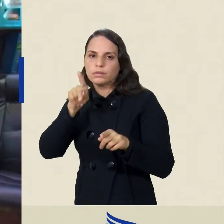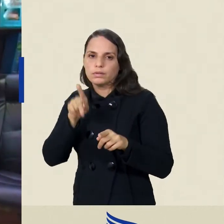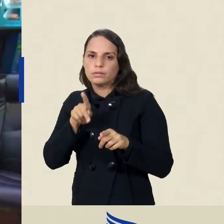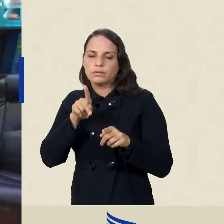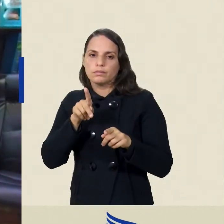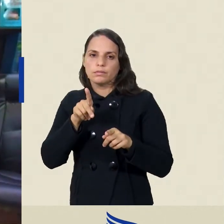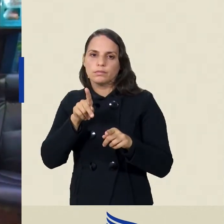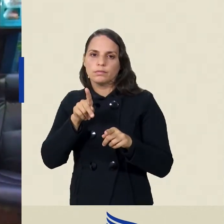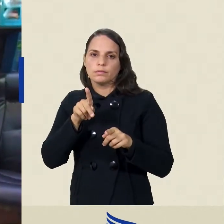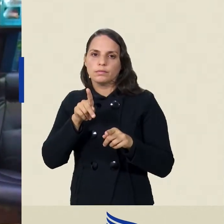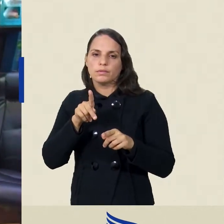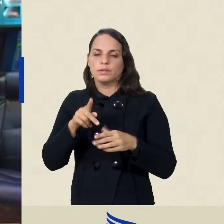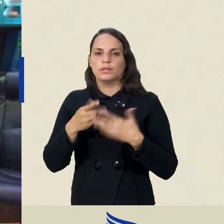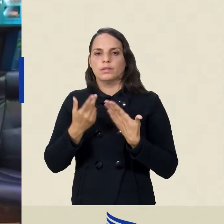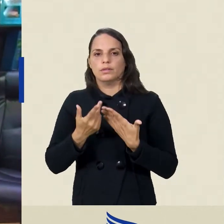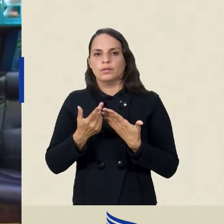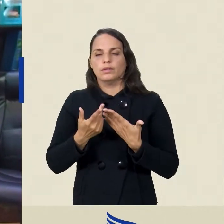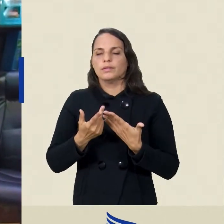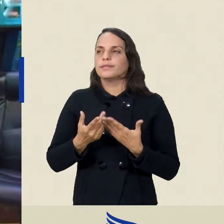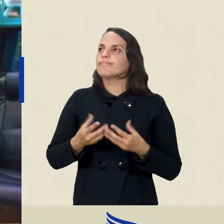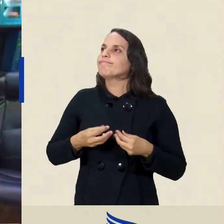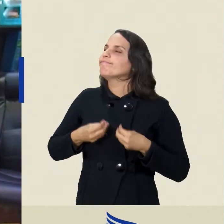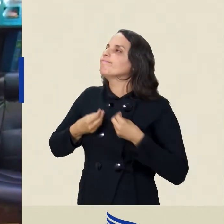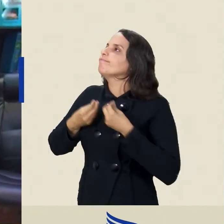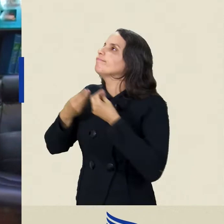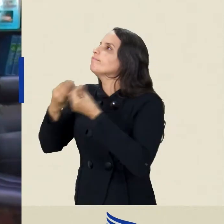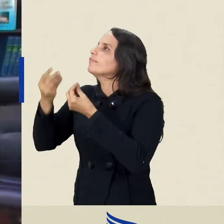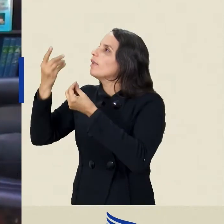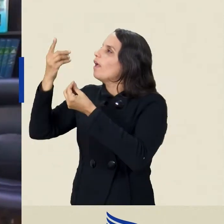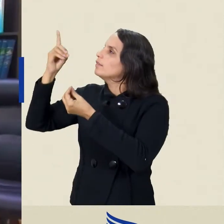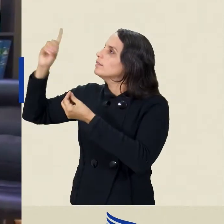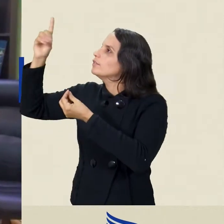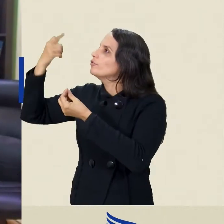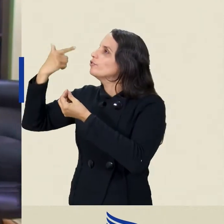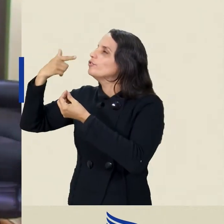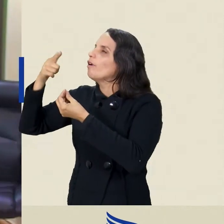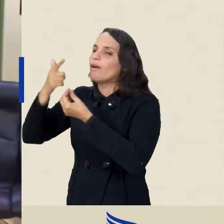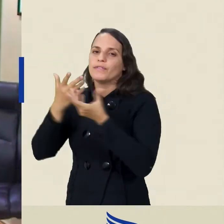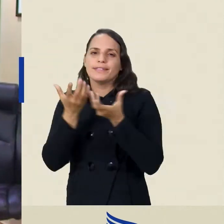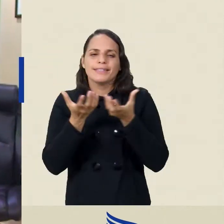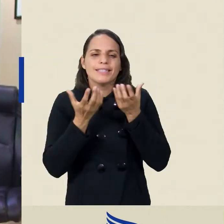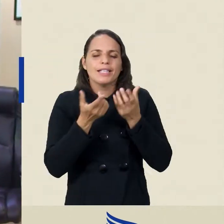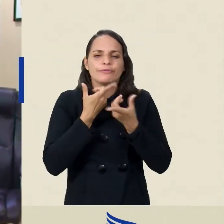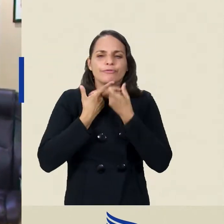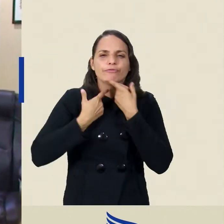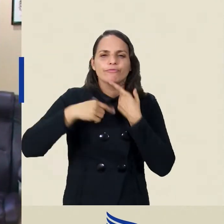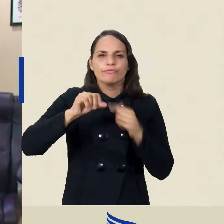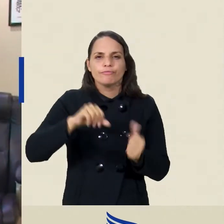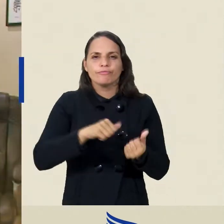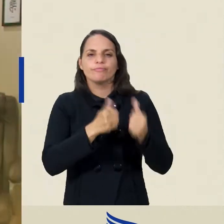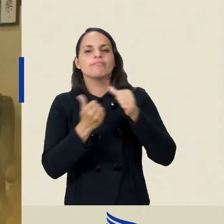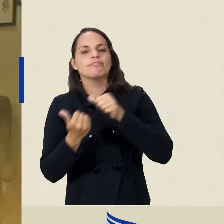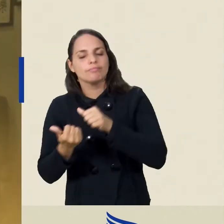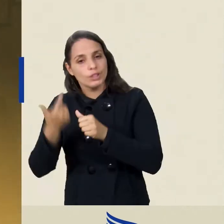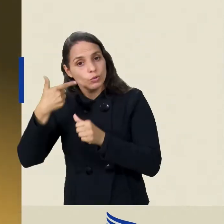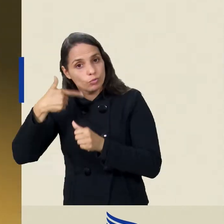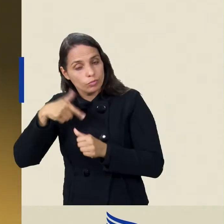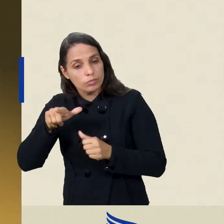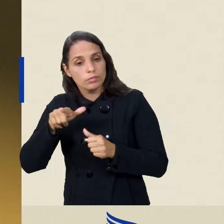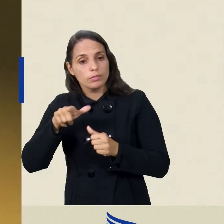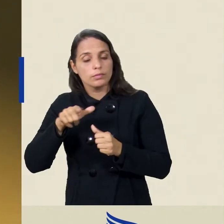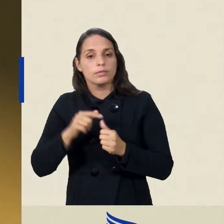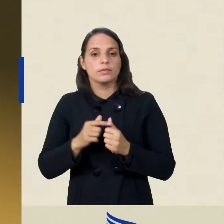passe por uma reconsagração a Deus queira renovar seus votos batismais através de um rebatismo. O